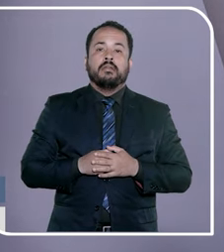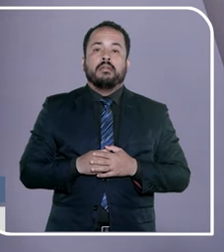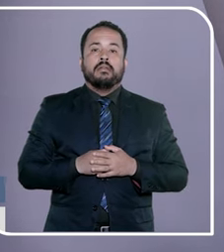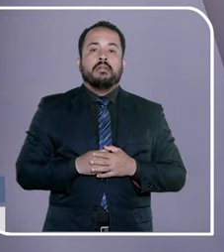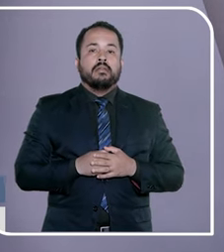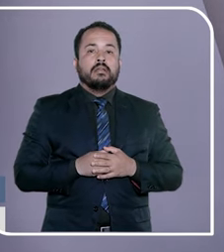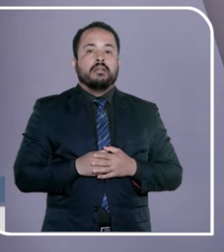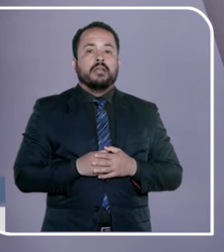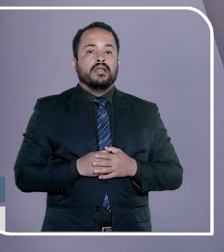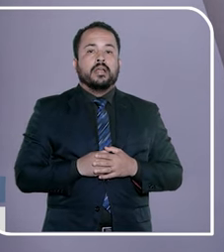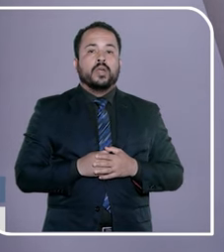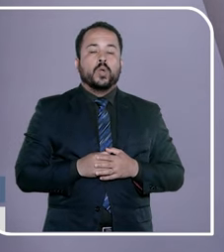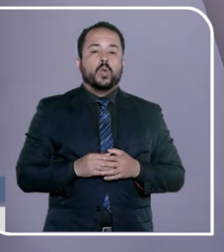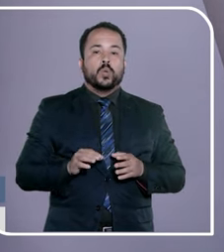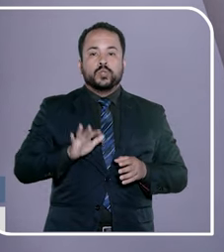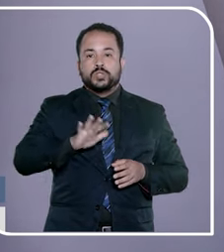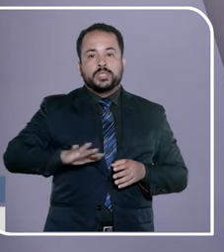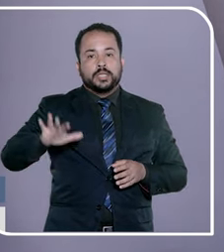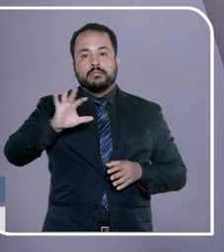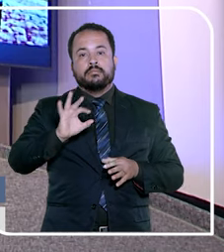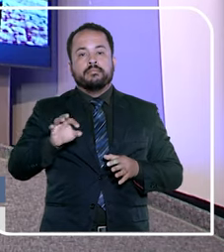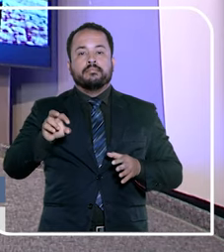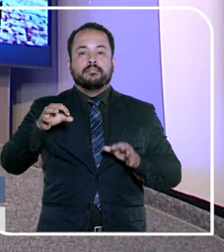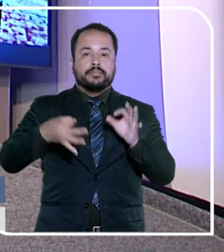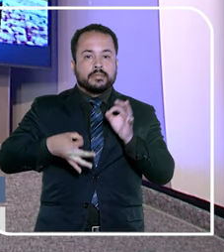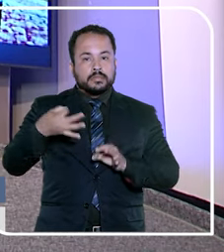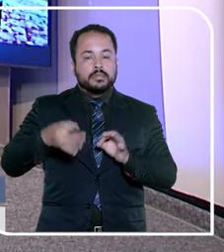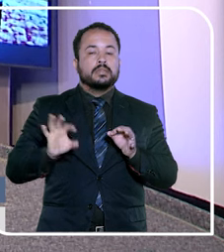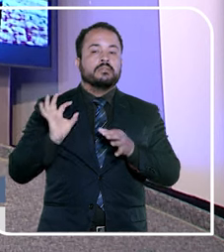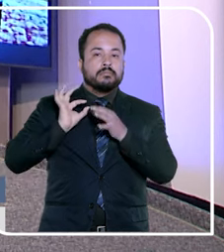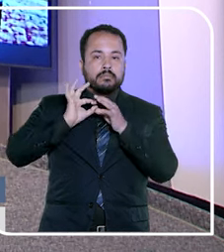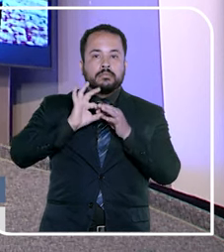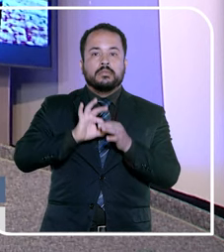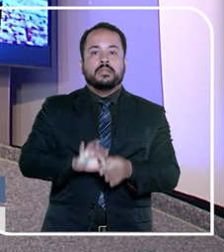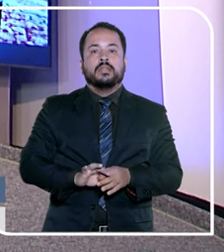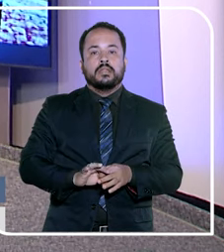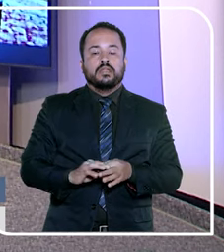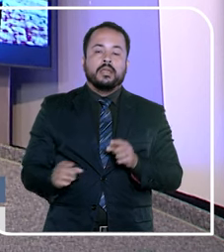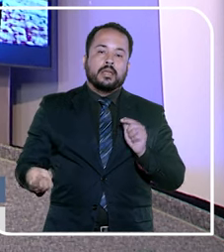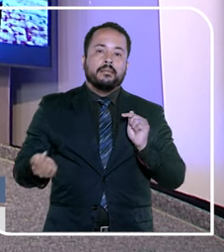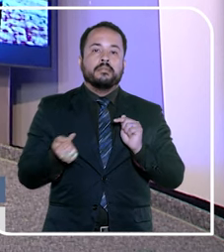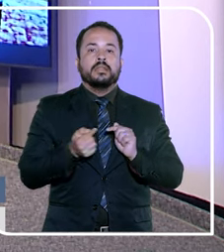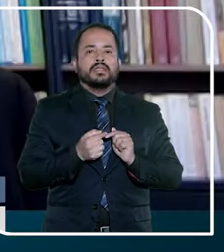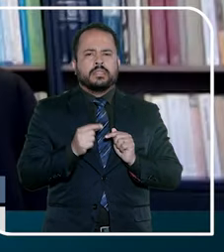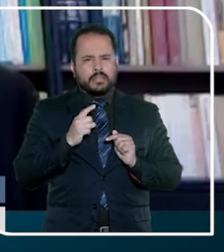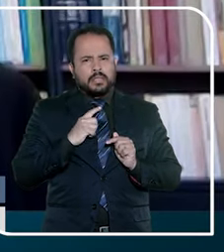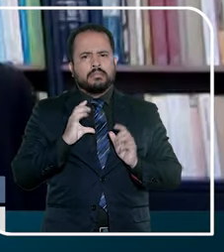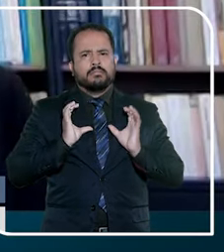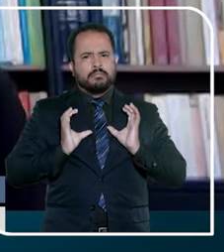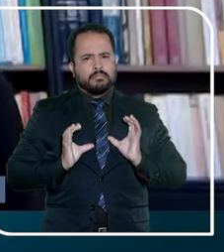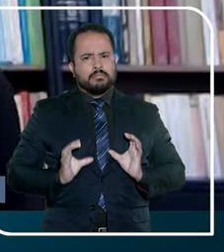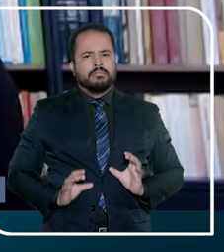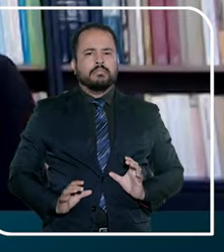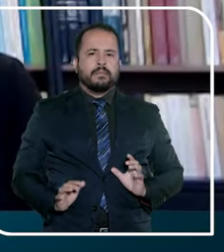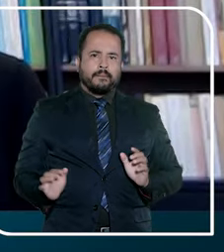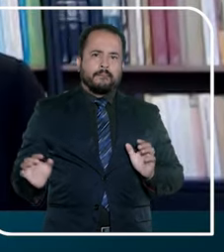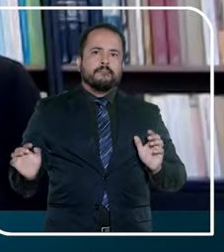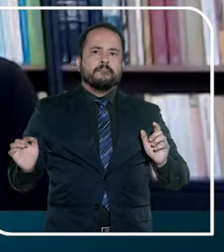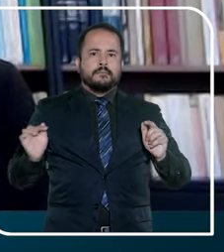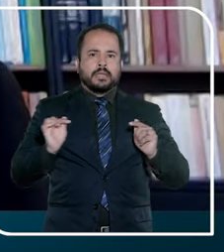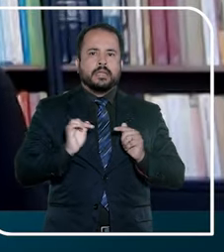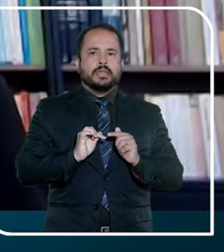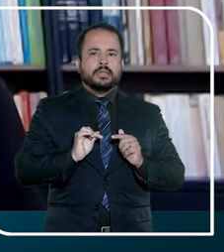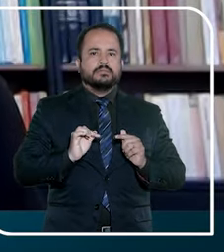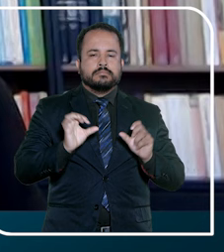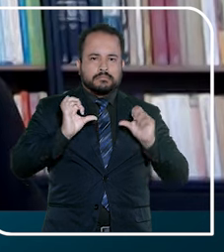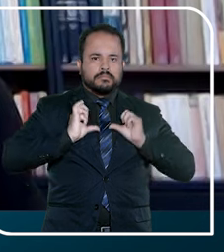Penal mas há outros contextos também em que se pode aplicar a bagatela a insignificância